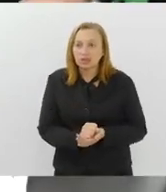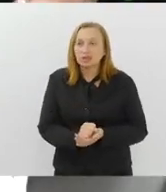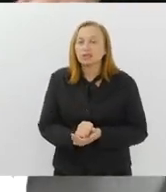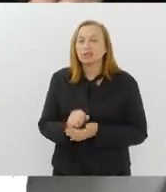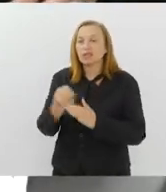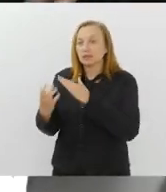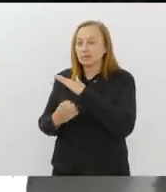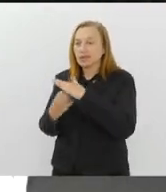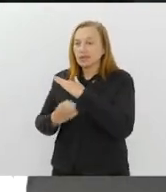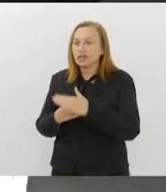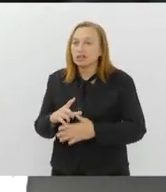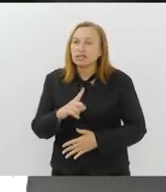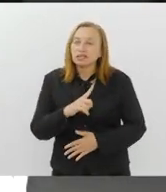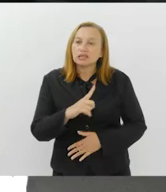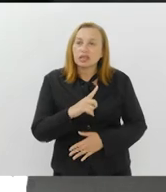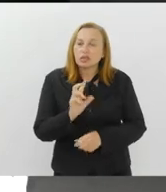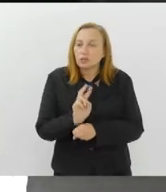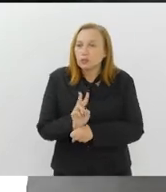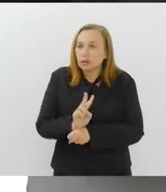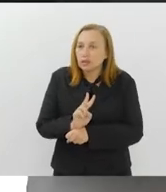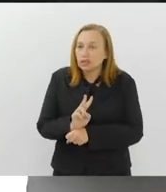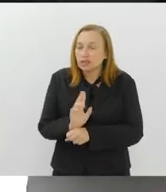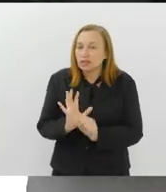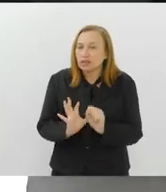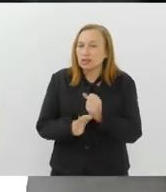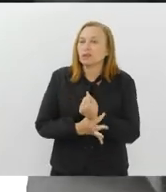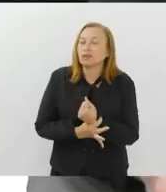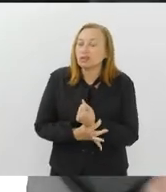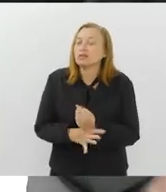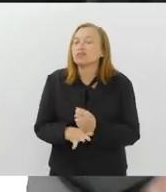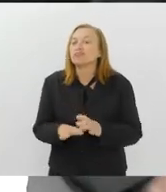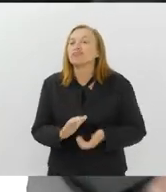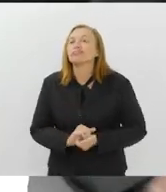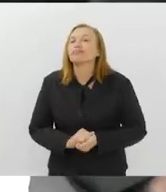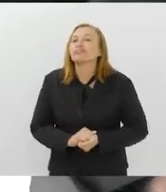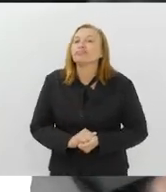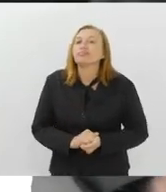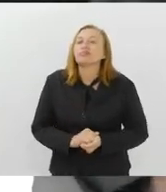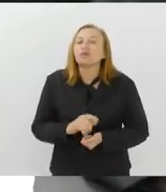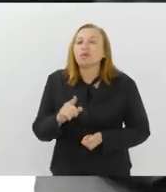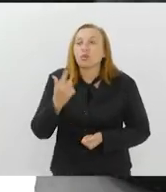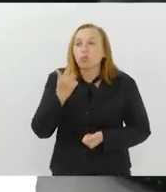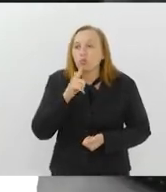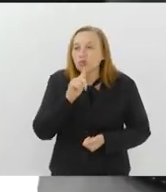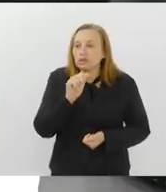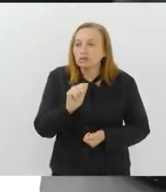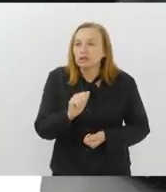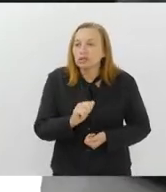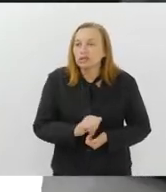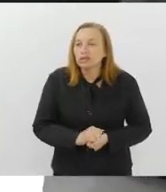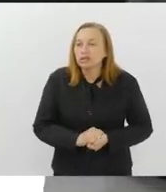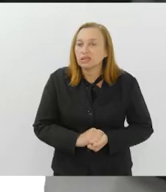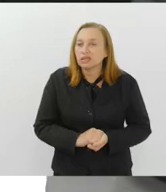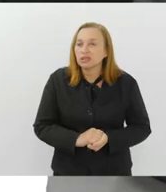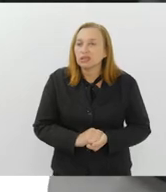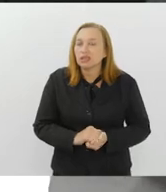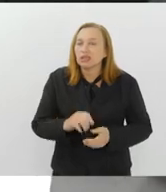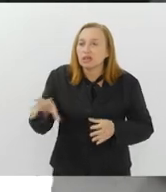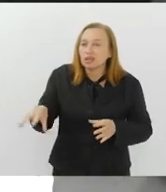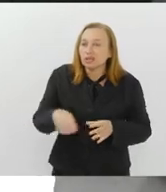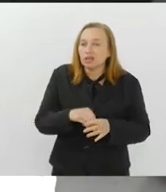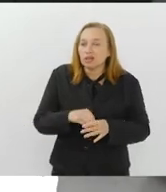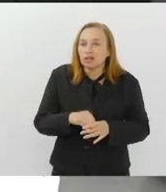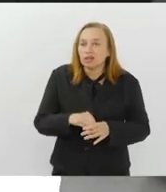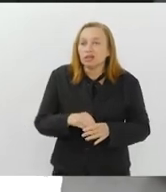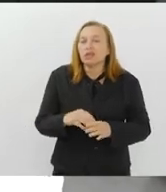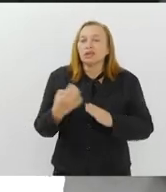uma chamada monitoramento de garantia. E aí você consegue colocar as operadoras baseado